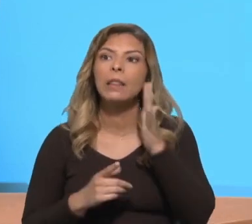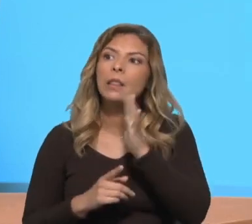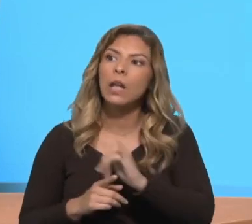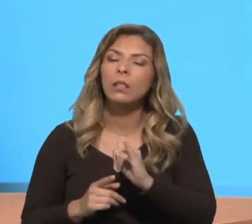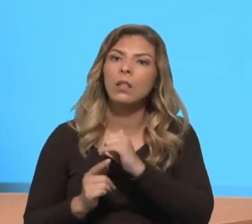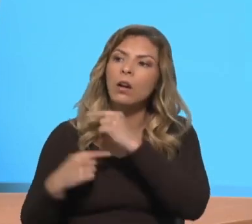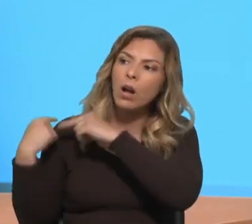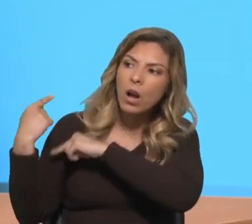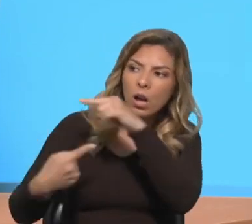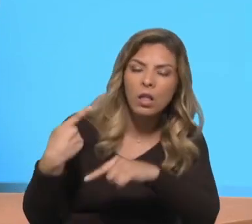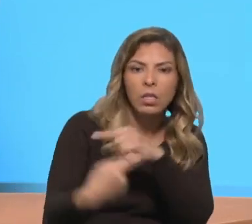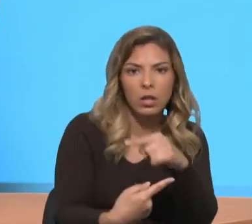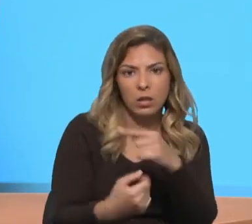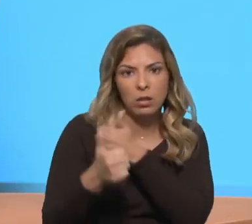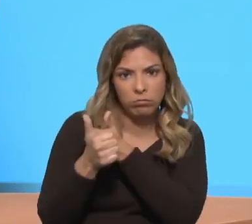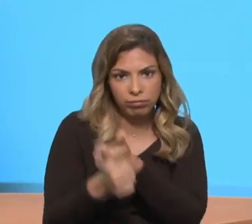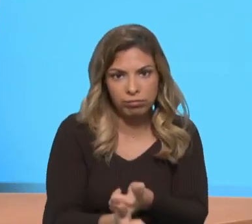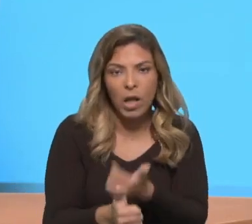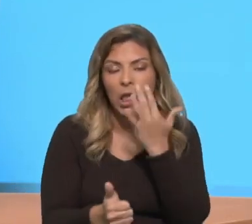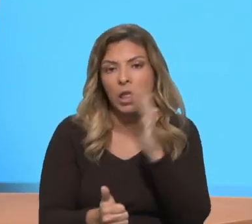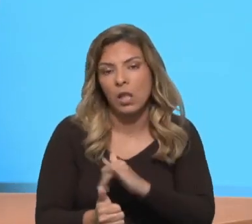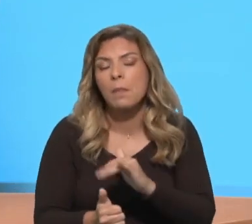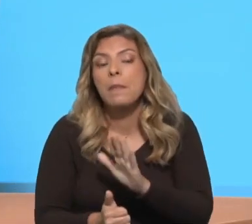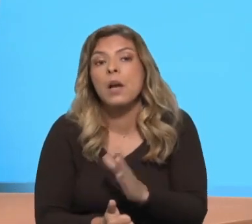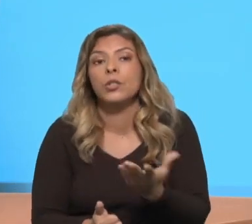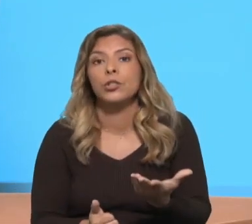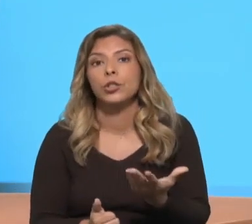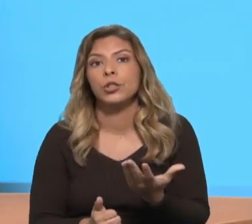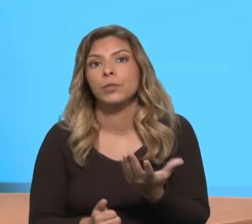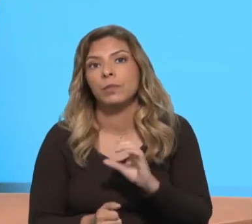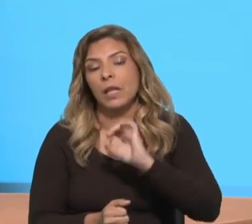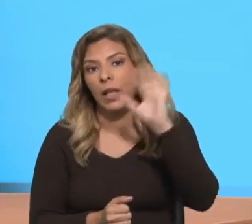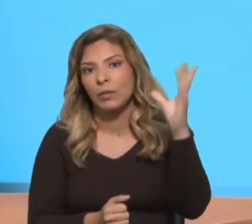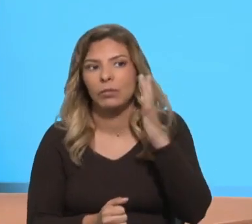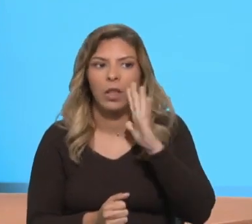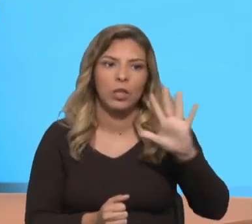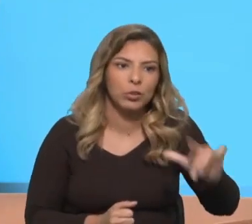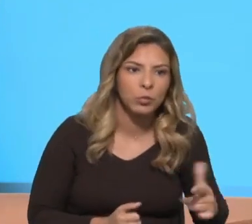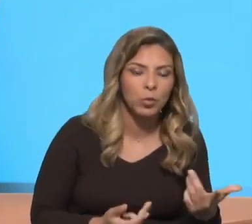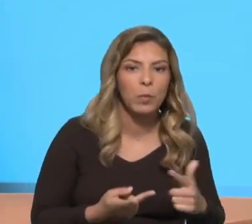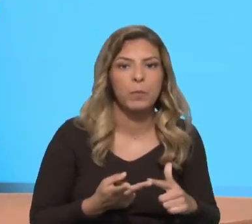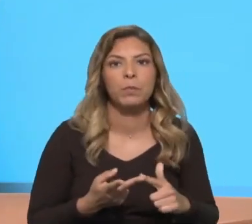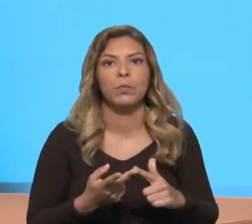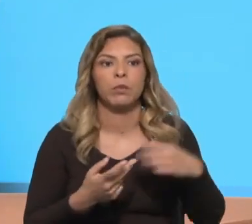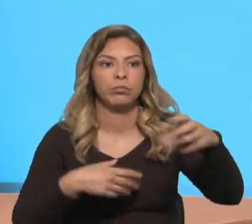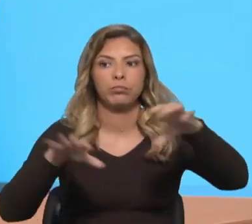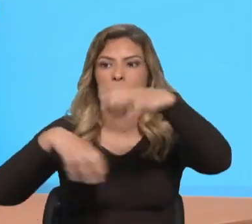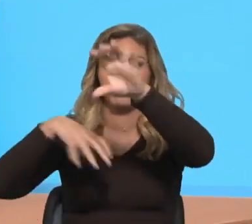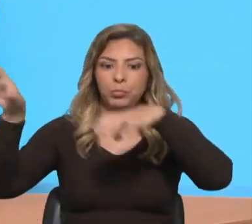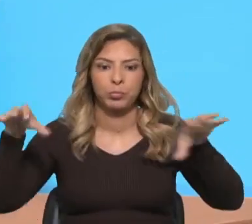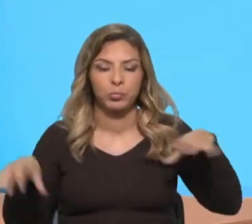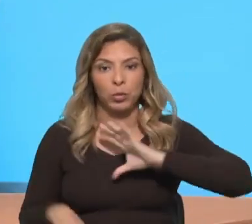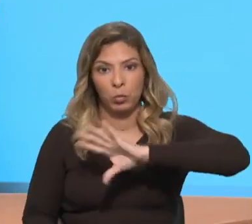alguma linhagem, portanto, porque isto, efetivamente, estão em Lisboa, divididos, espalhados por todo o